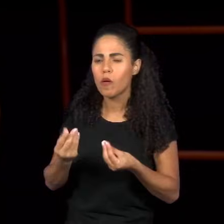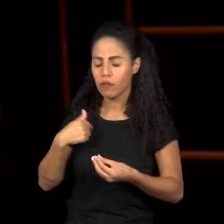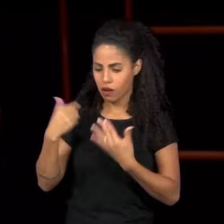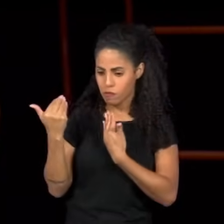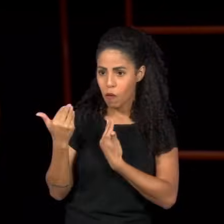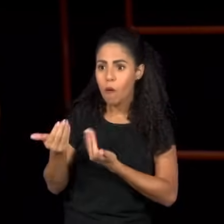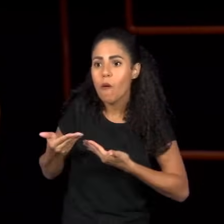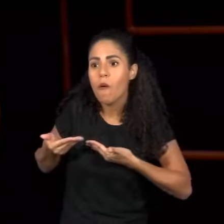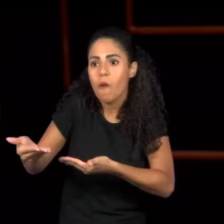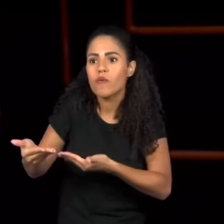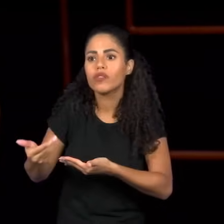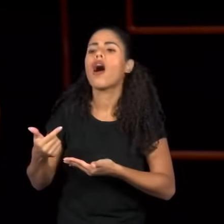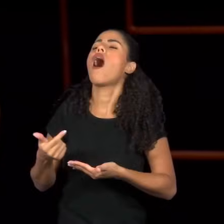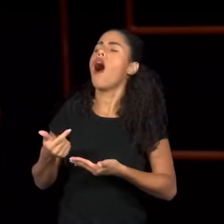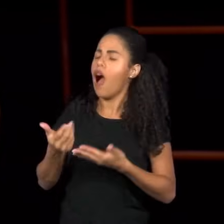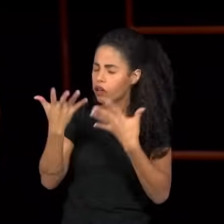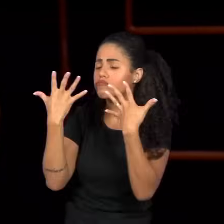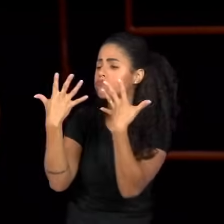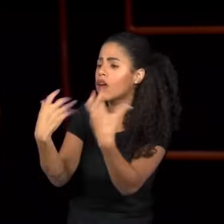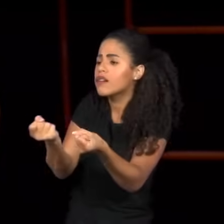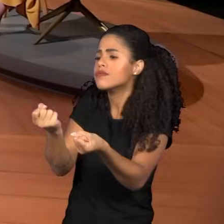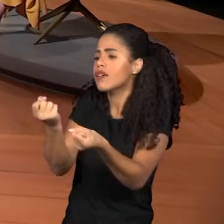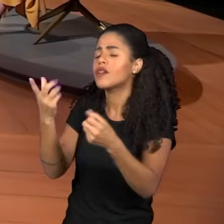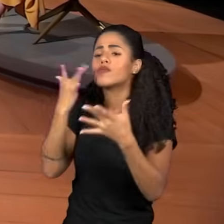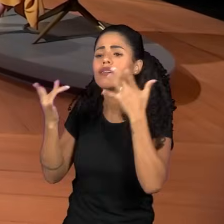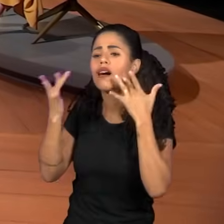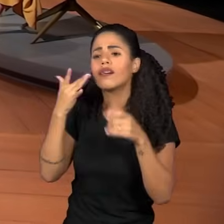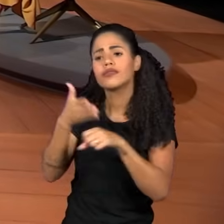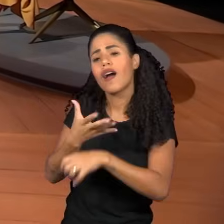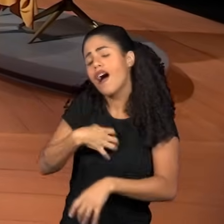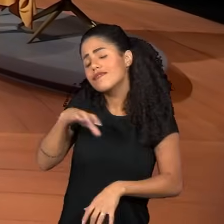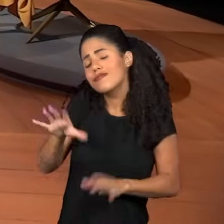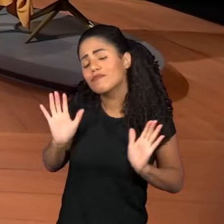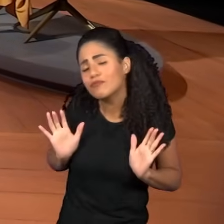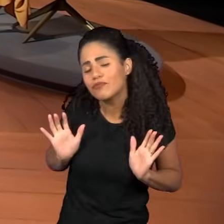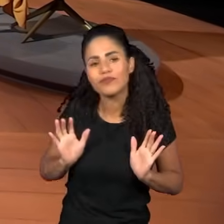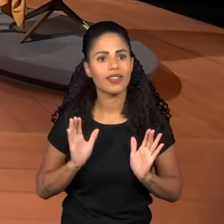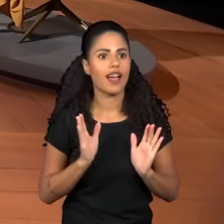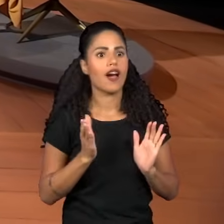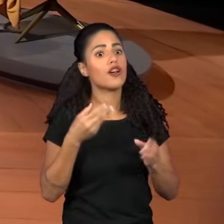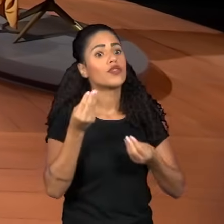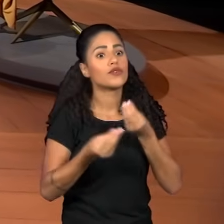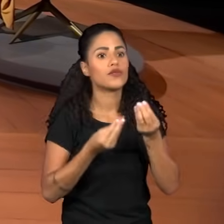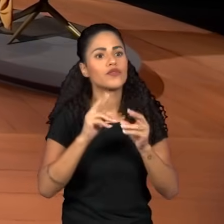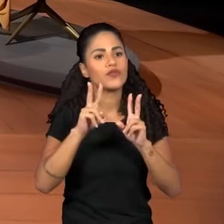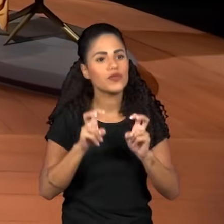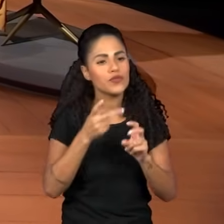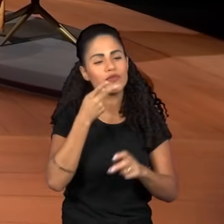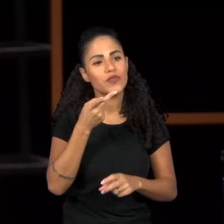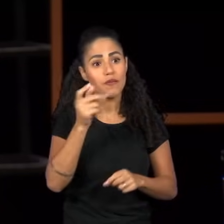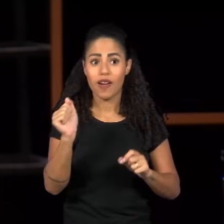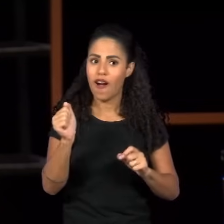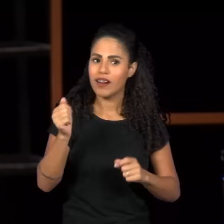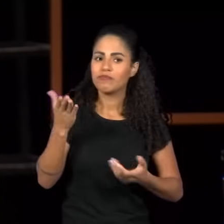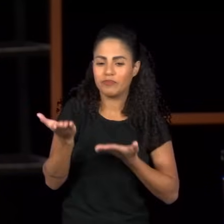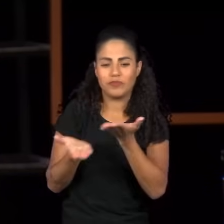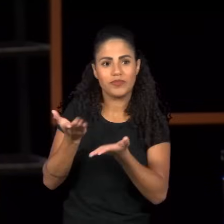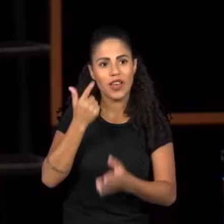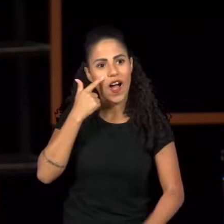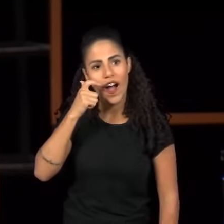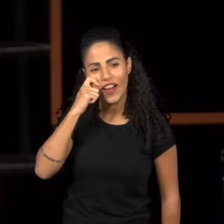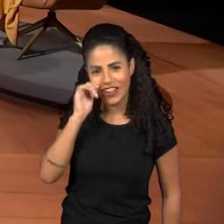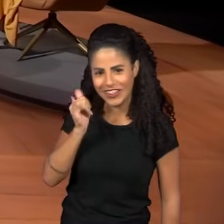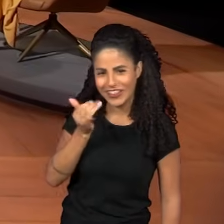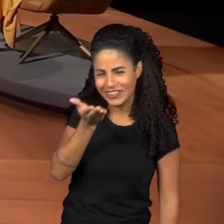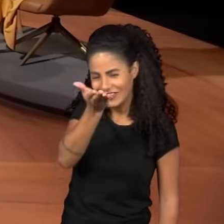convidou. Eu falei, então eu volto a fazer teatro. Foi assim. Agora, a gente estava falando de terapia, então olha só esse depoimento